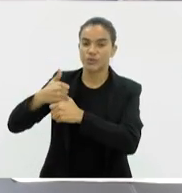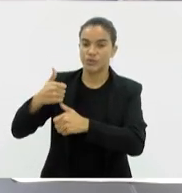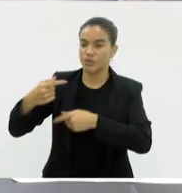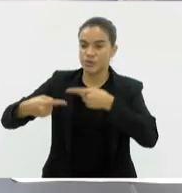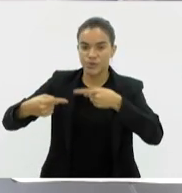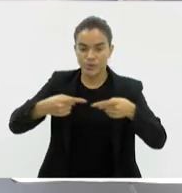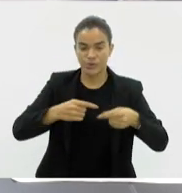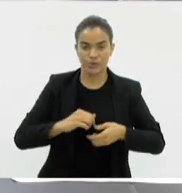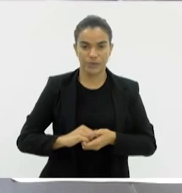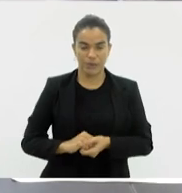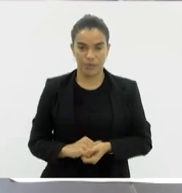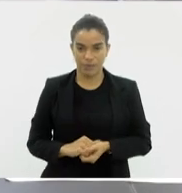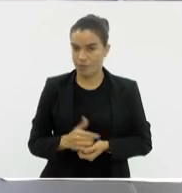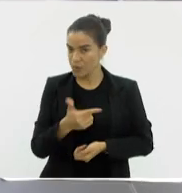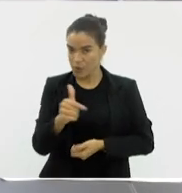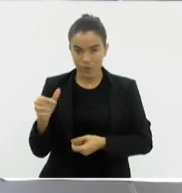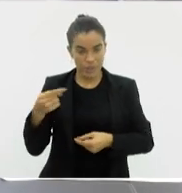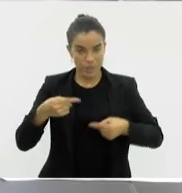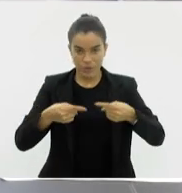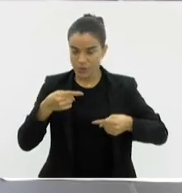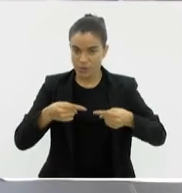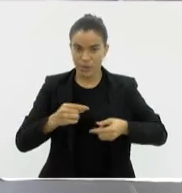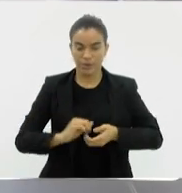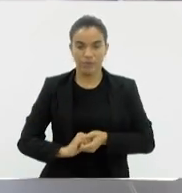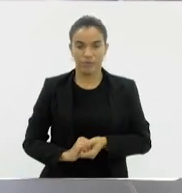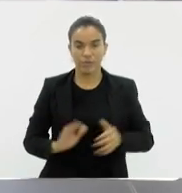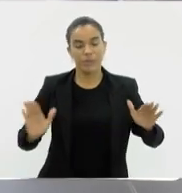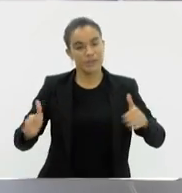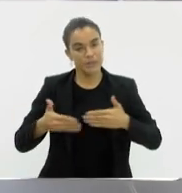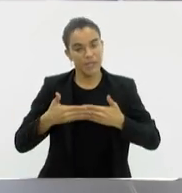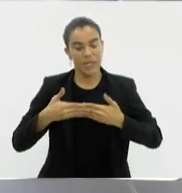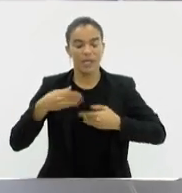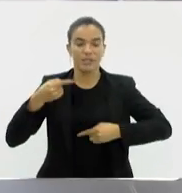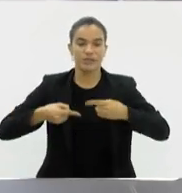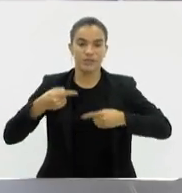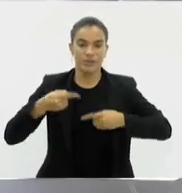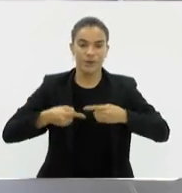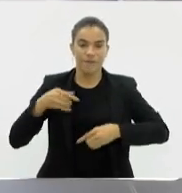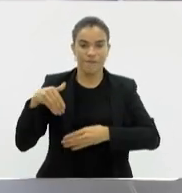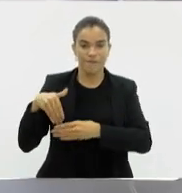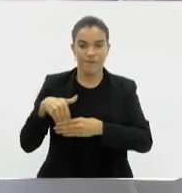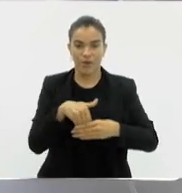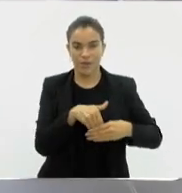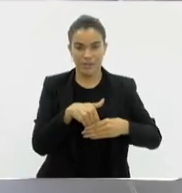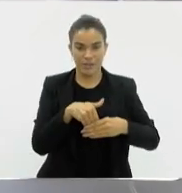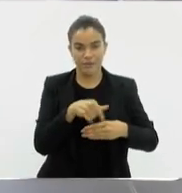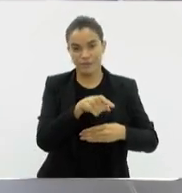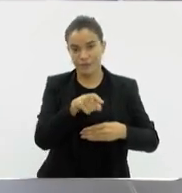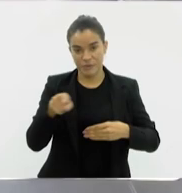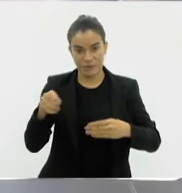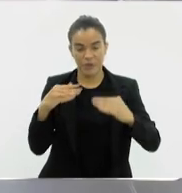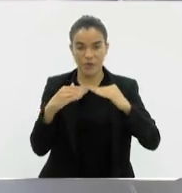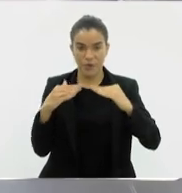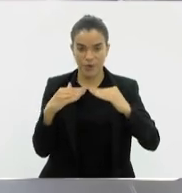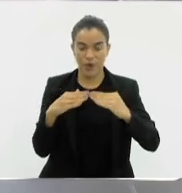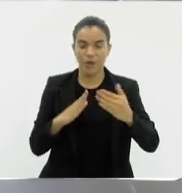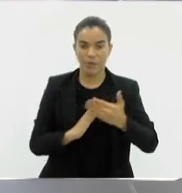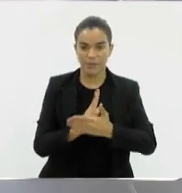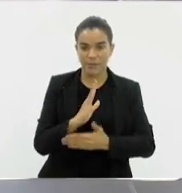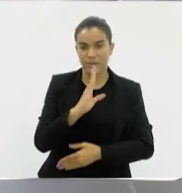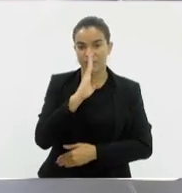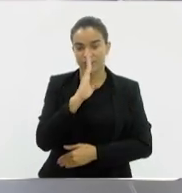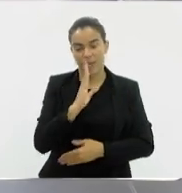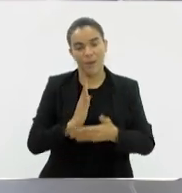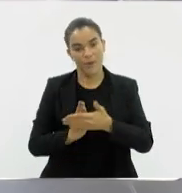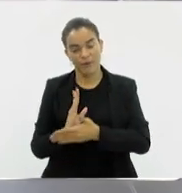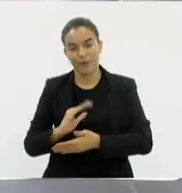discussão. Não havendo quem queira discutir, encerrada a discussão, em votação... Senhores que aprovam, permaneçam como estão.